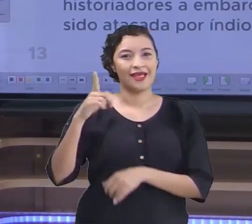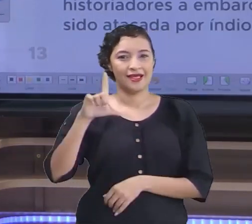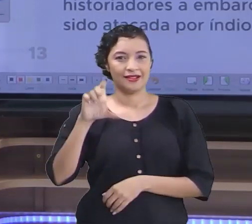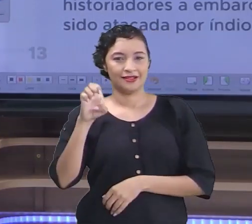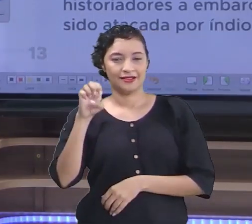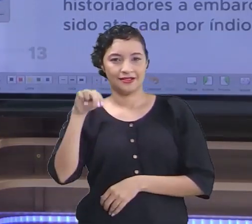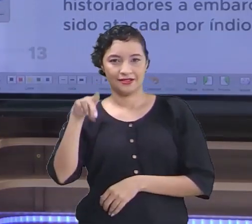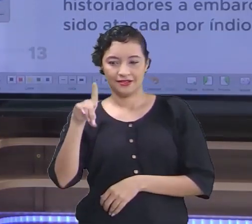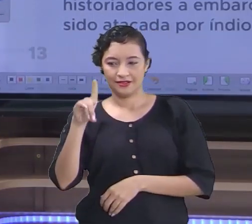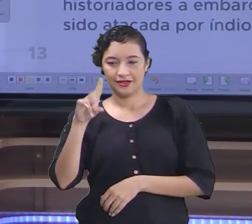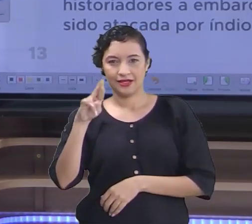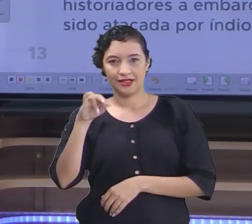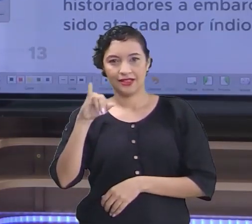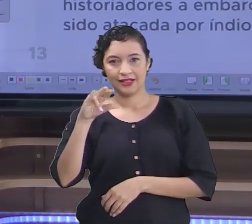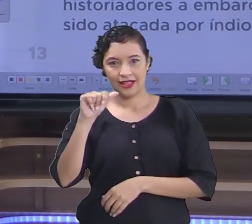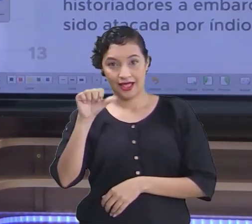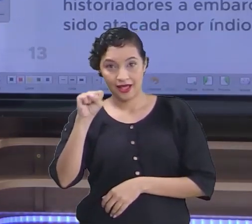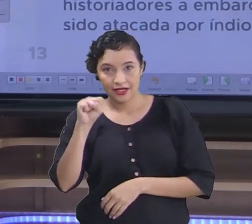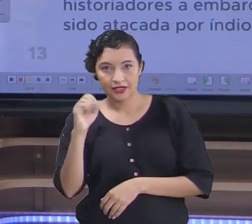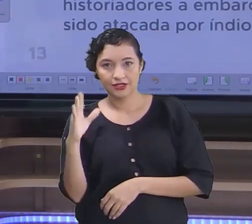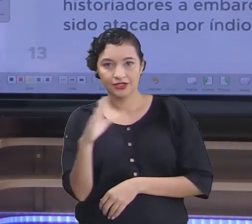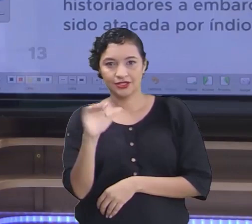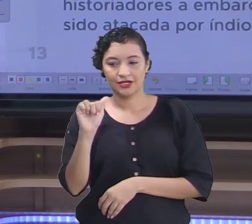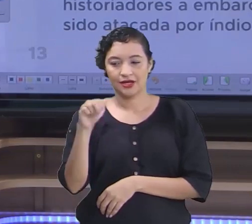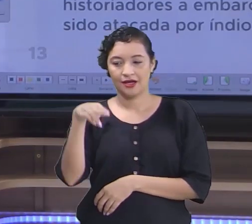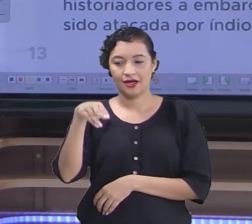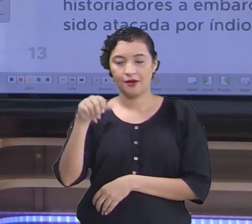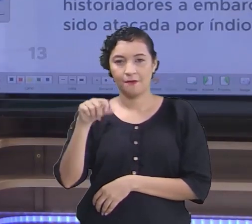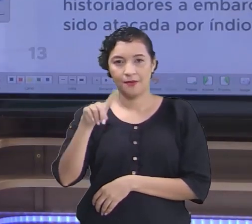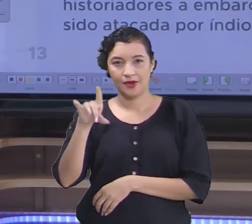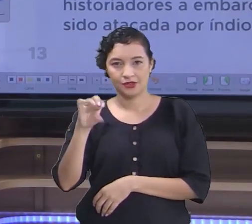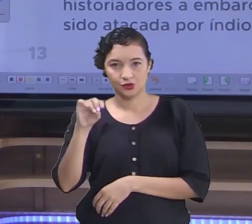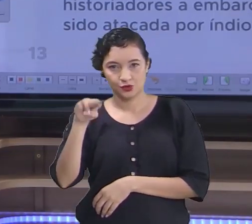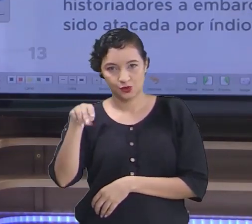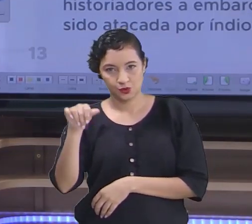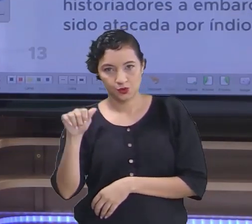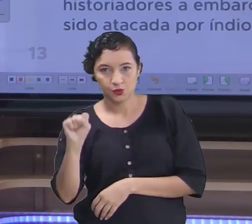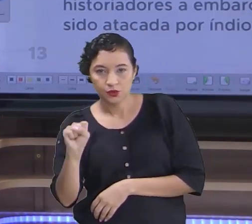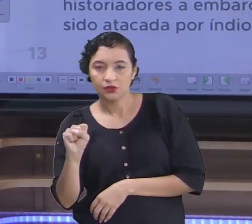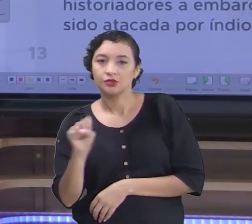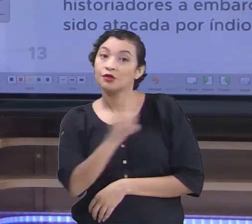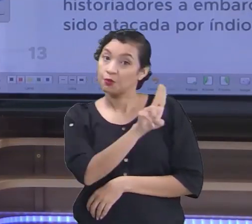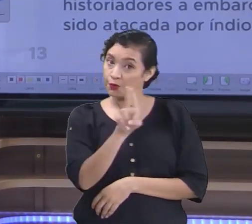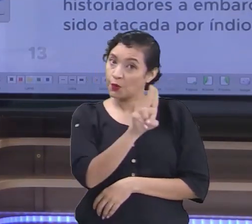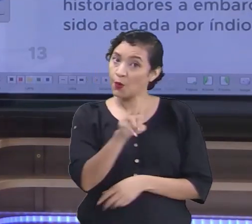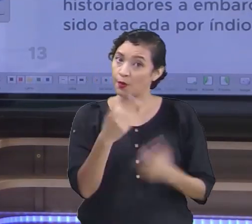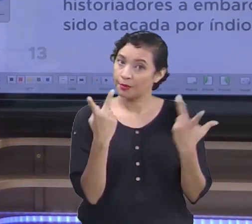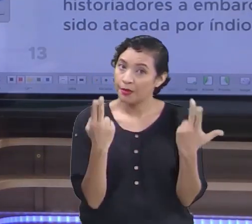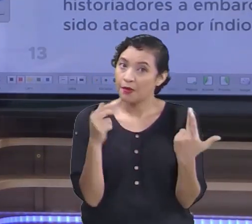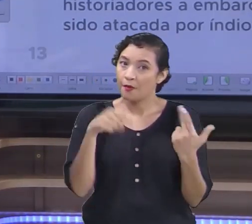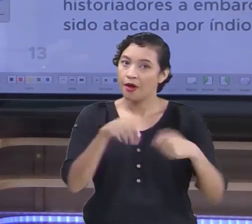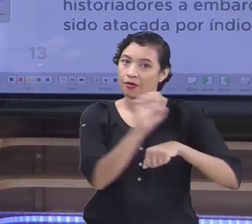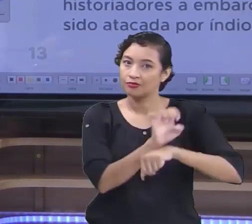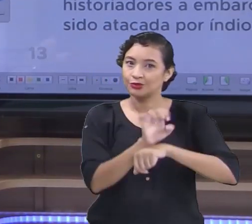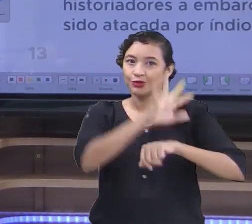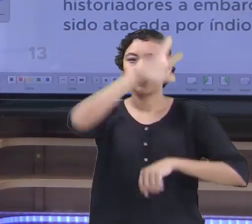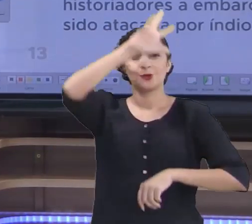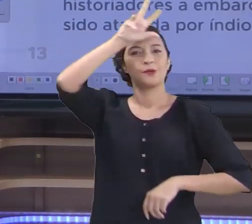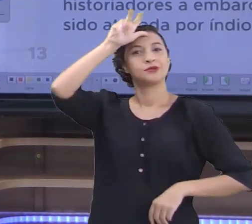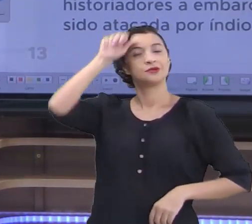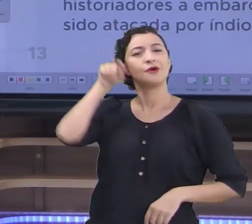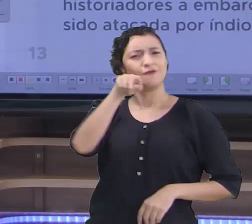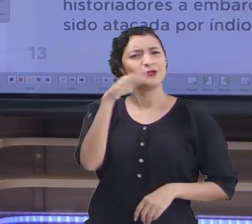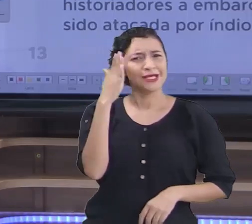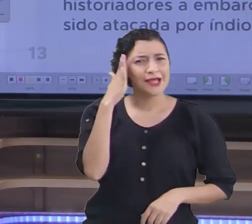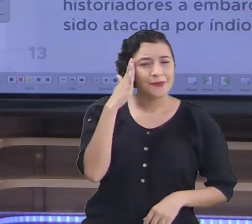Amazônias. E isso foi o que batizou o nosso rio, o nosso estado, Amazonas. Você sabia disso? Professor, é claro que eu sabia.